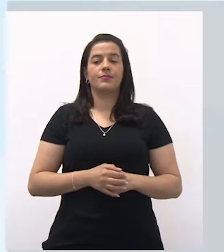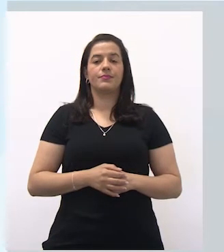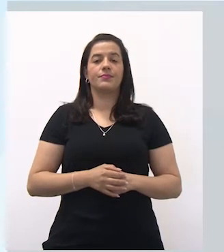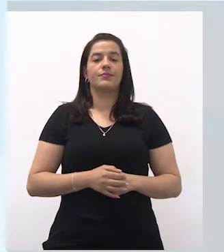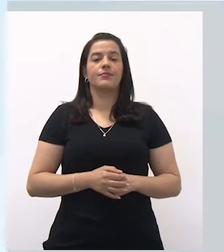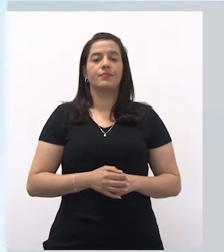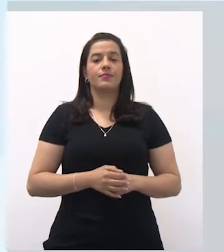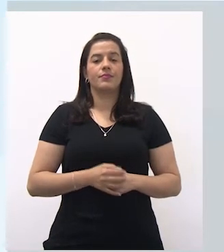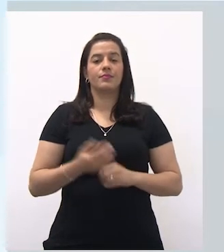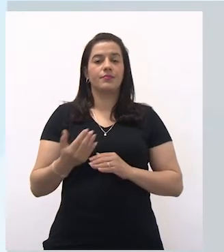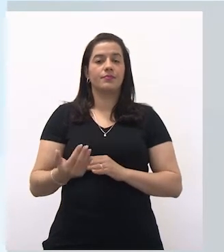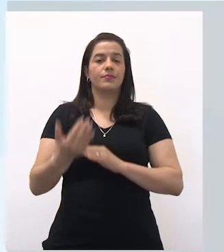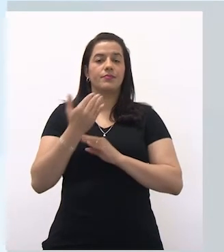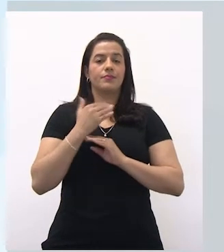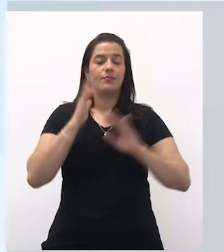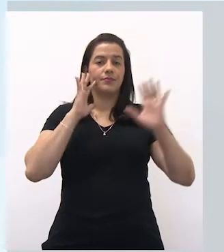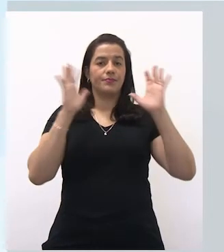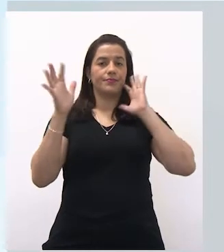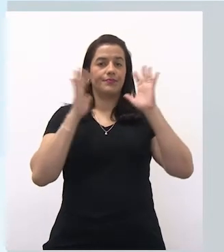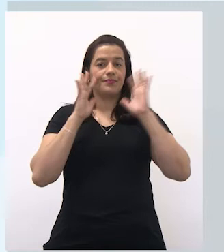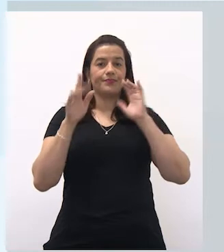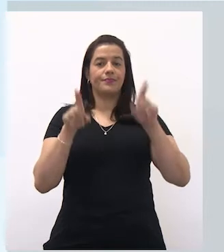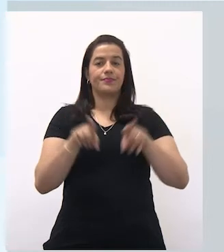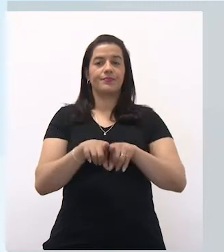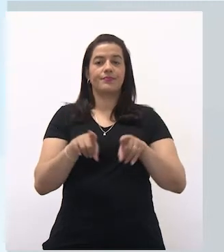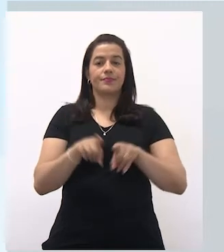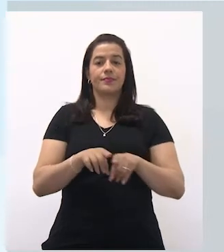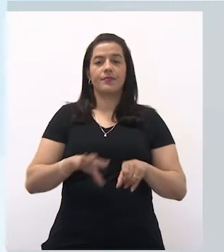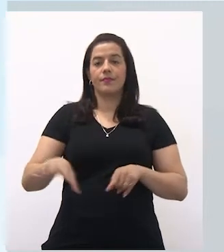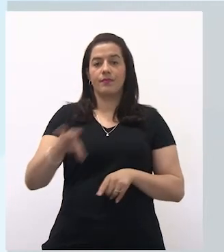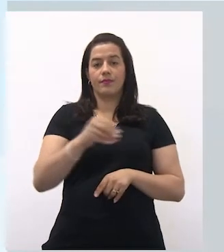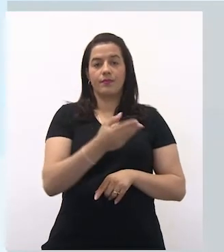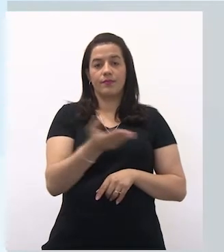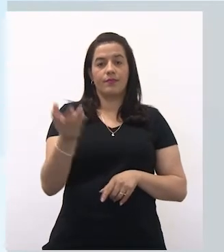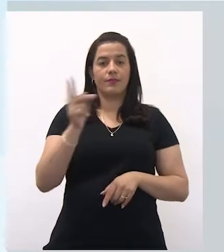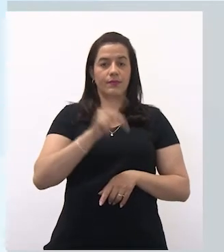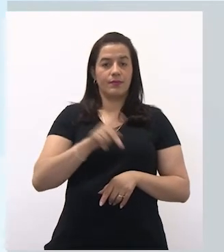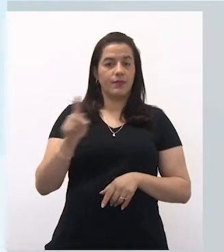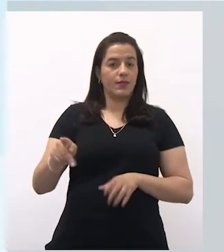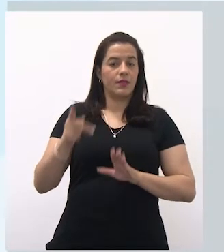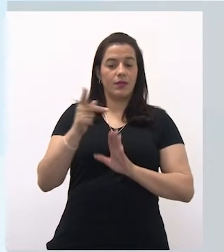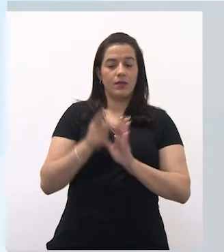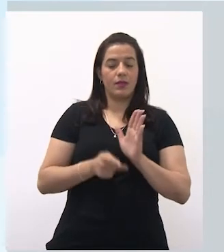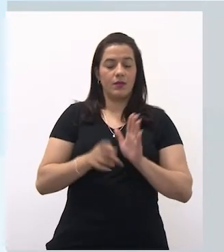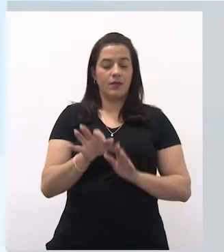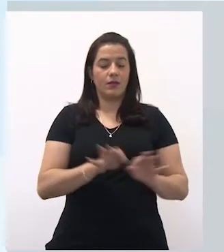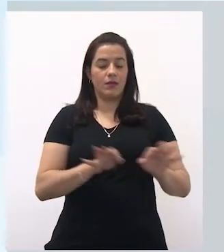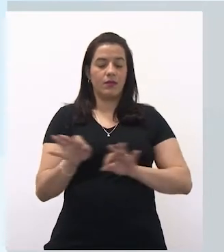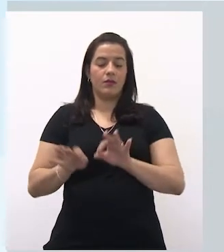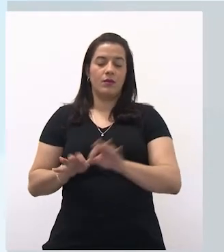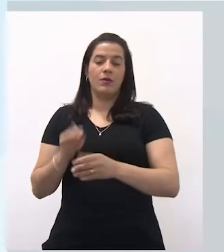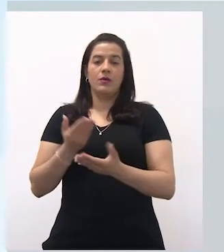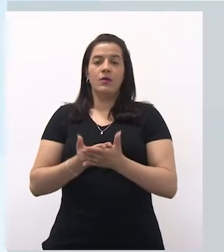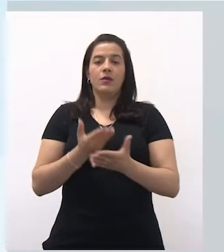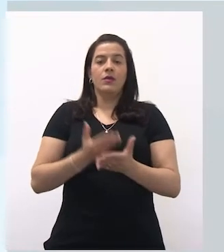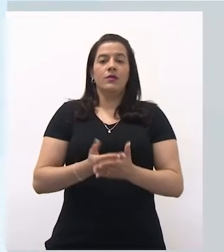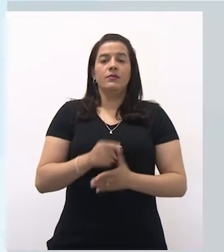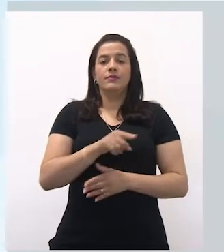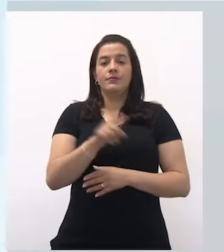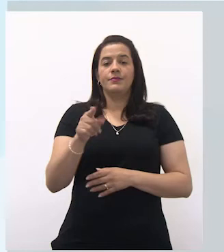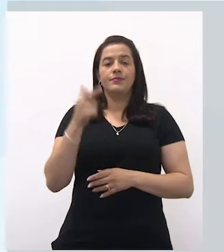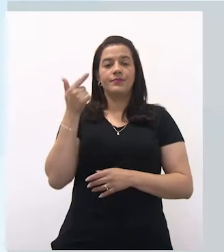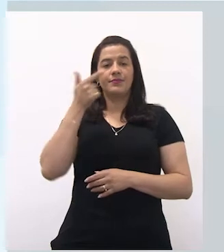gente pensar em níveis de proficiência também, e para o professor planejar a sua aula, para que ele verifique que o seu aluno, né,